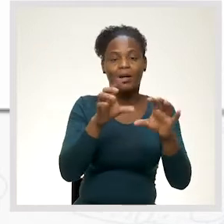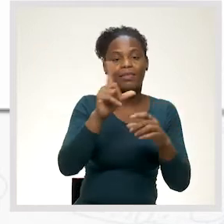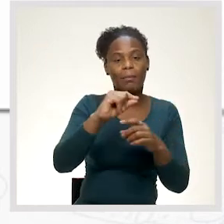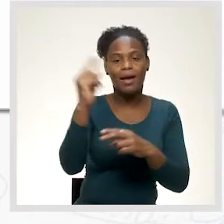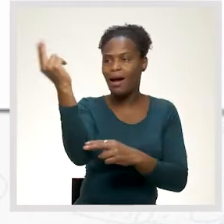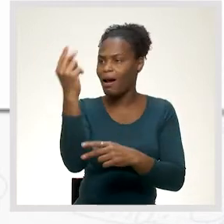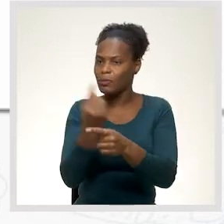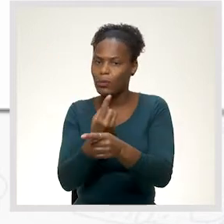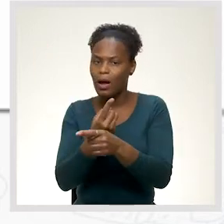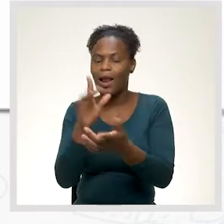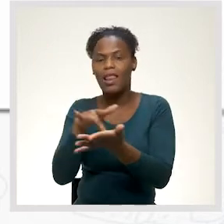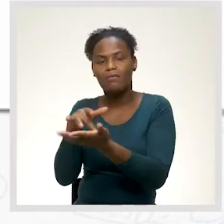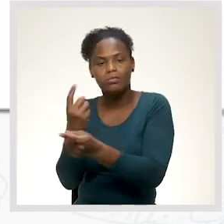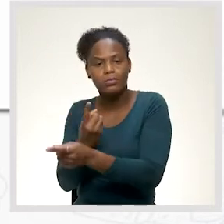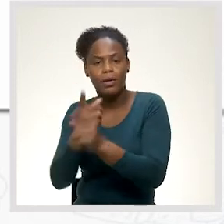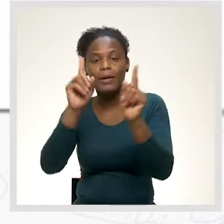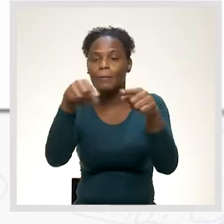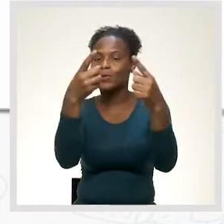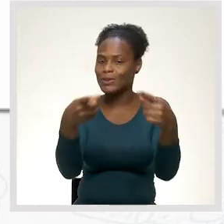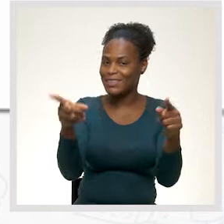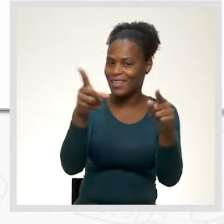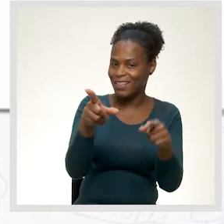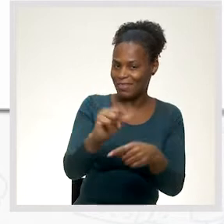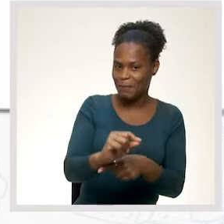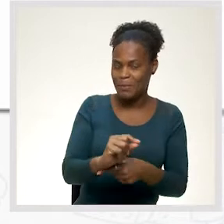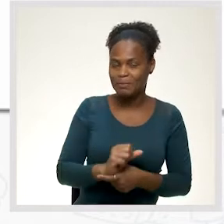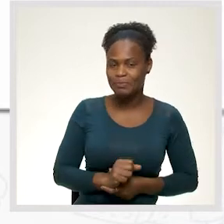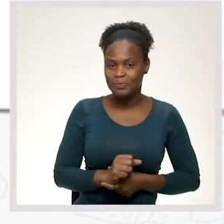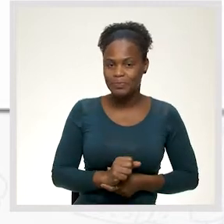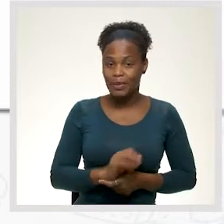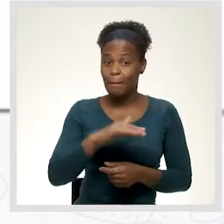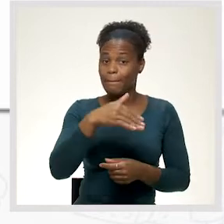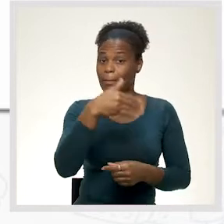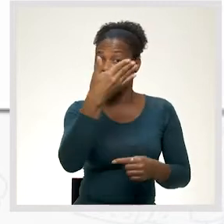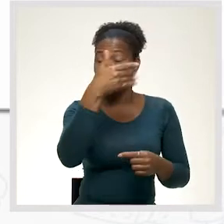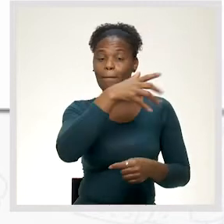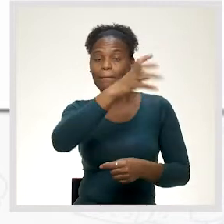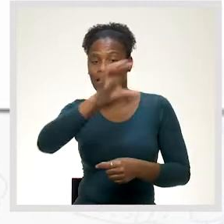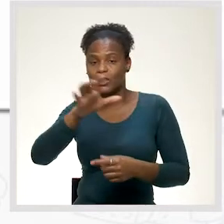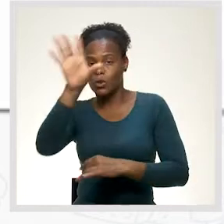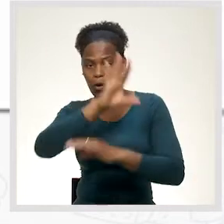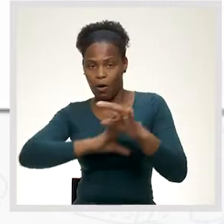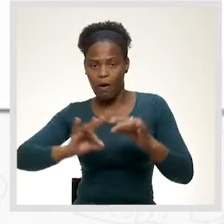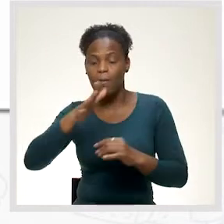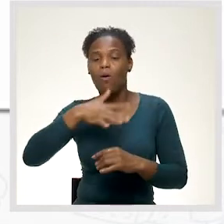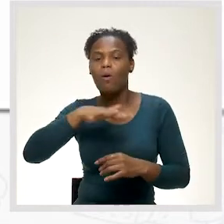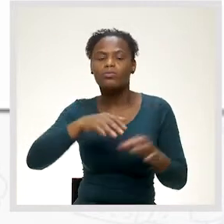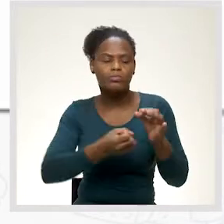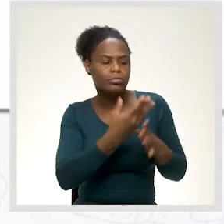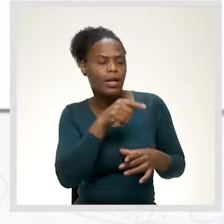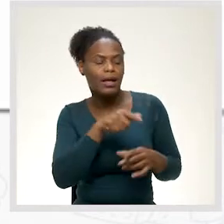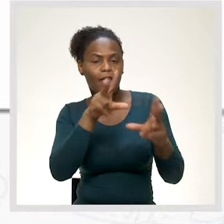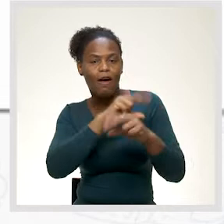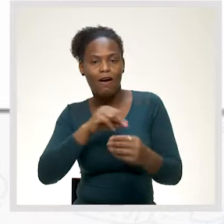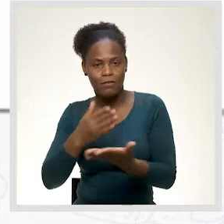arquitetura, literatura e música. Os primeiros países europeus onde surge esta